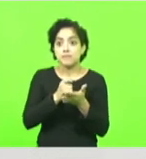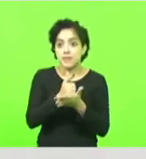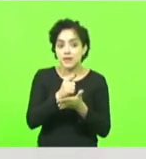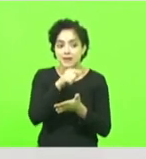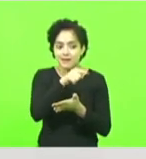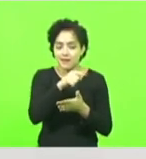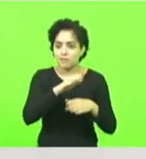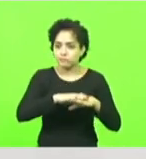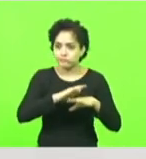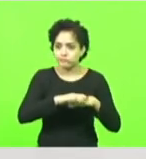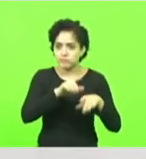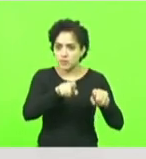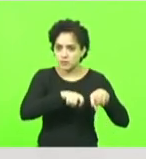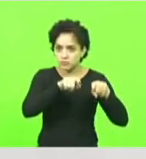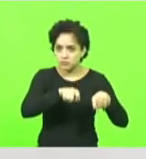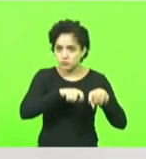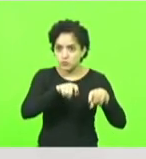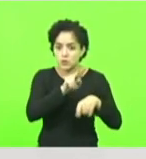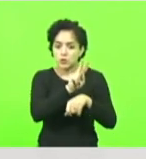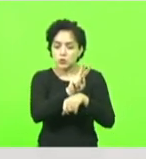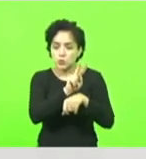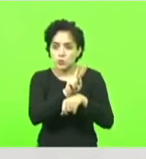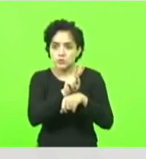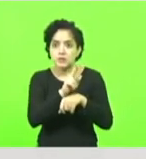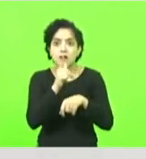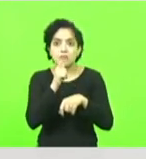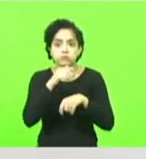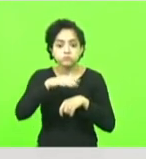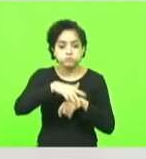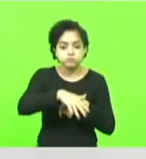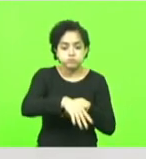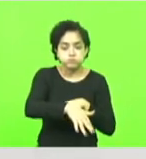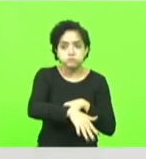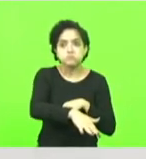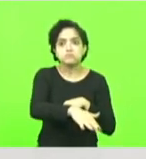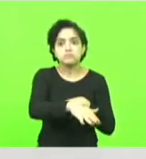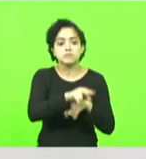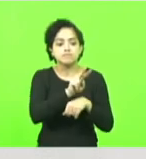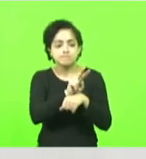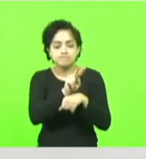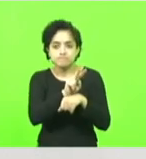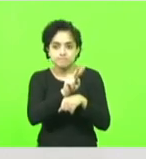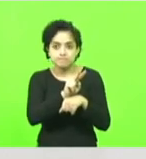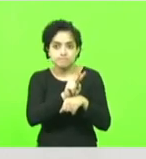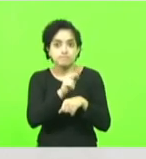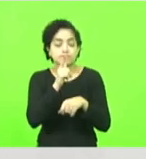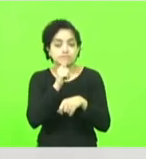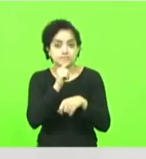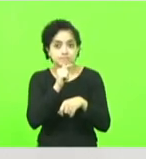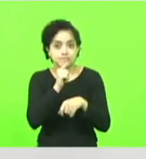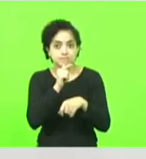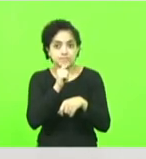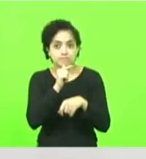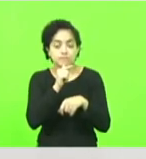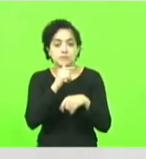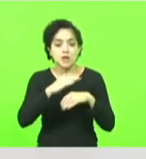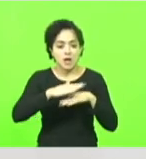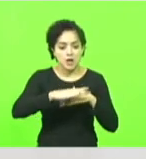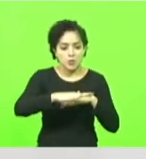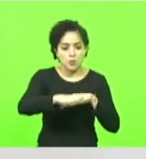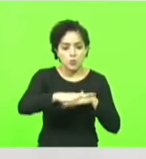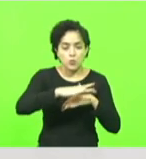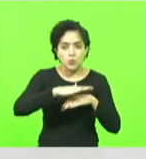agricultor que preservar sua nascente, que preservar o seu córrego, que manter esta água superficial, porque